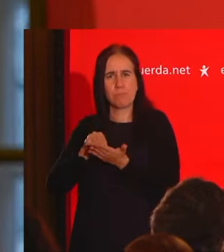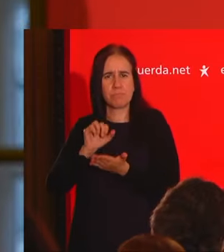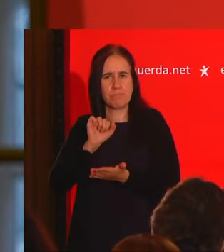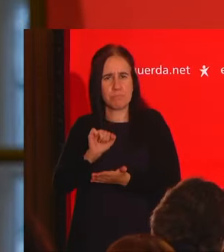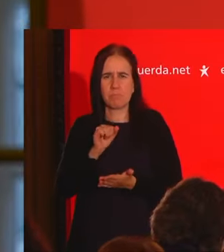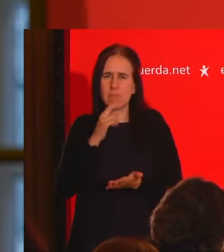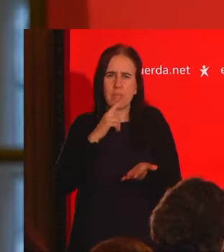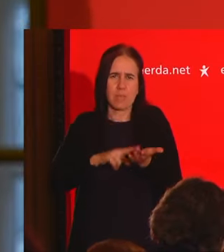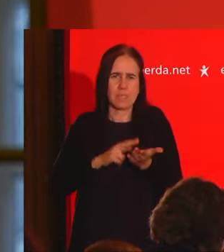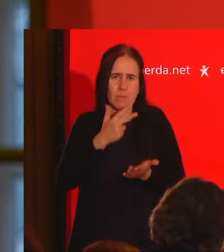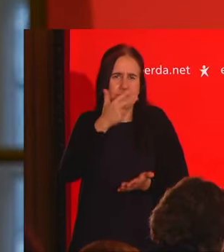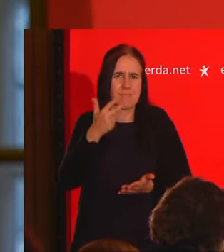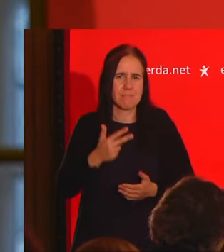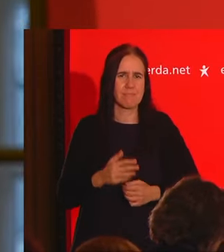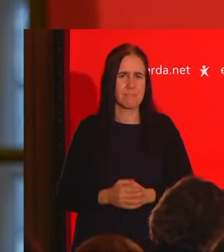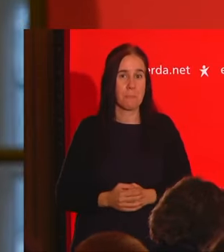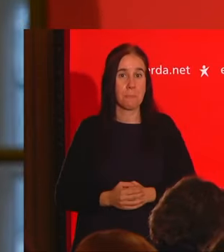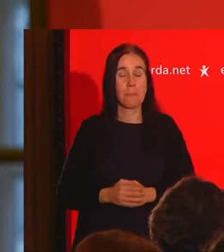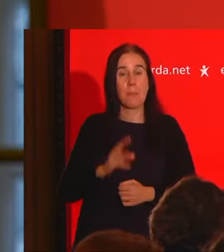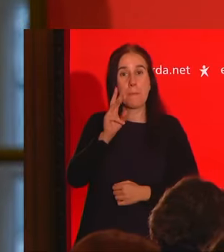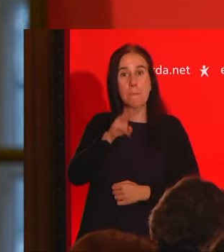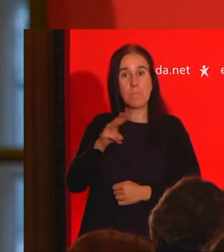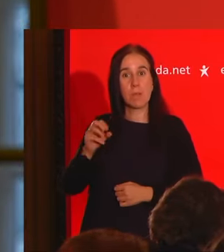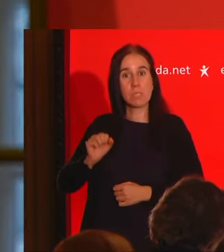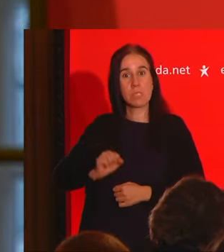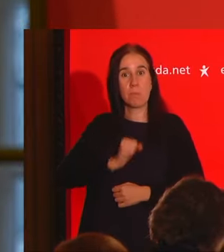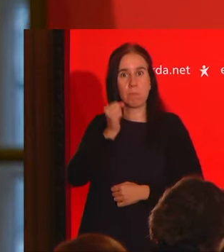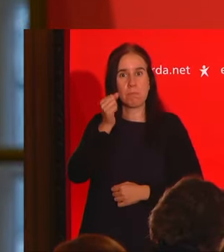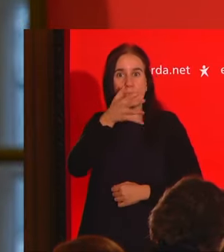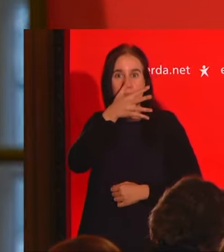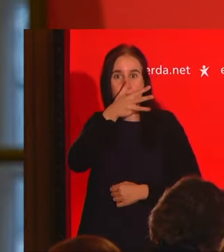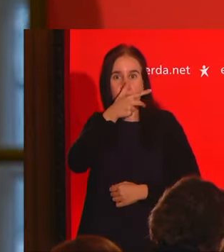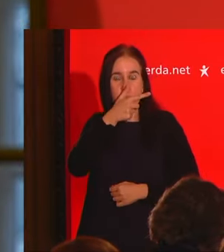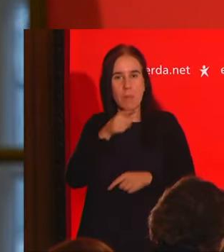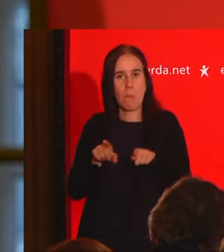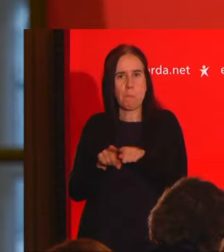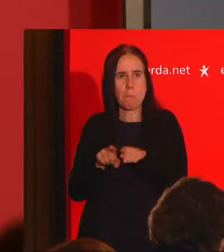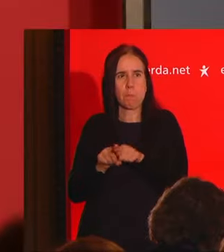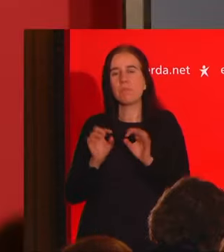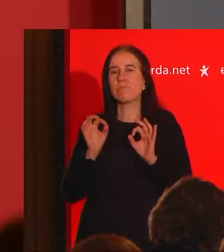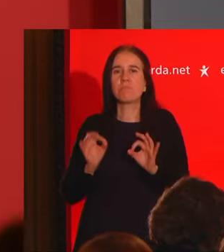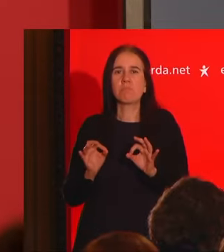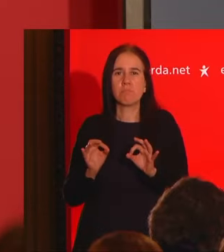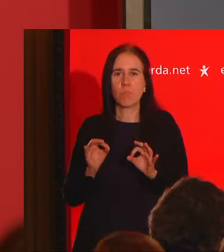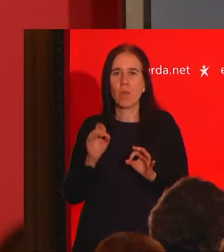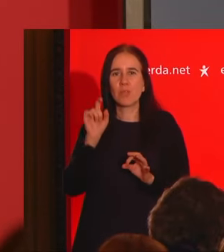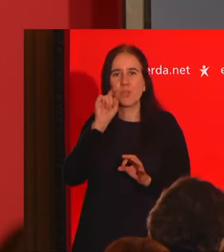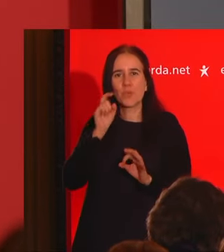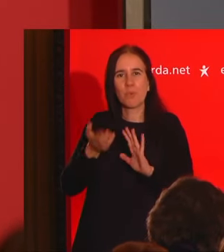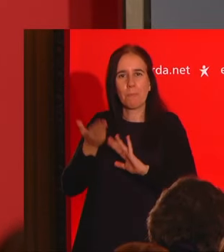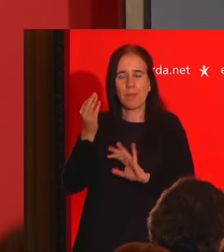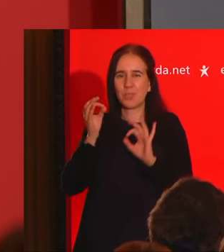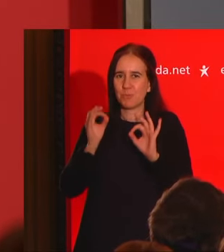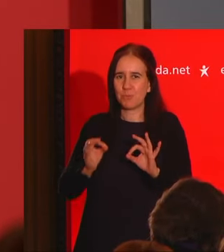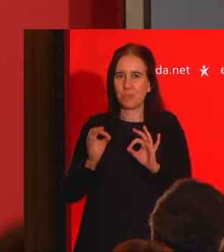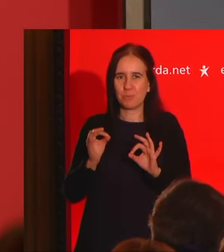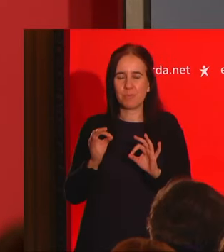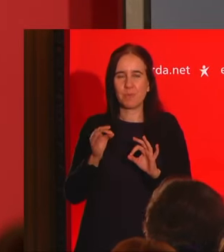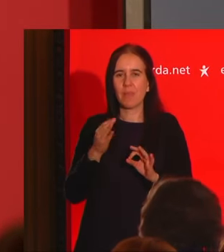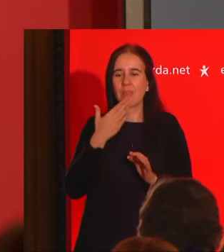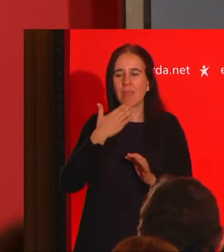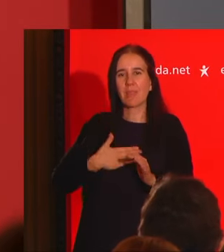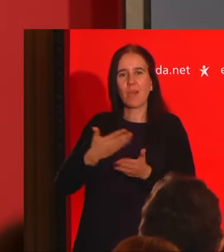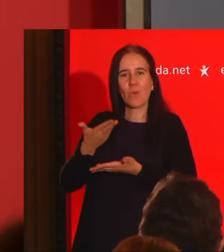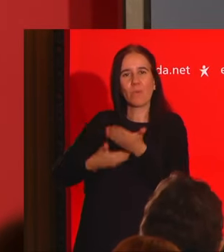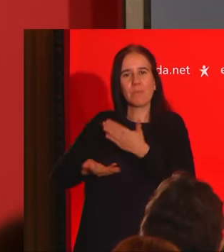razão. Roubar milhões parece, infelizmente, infinitamente mais seguro e seguramente mais